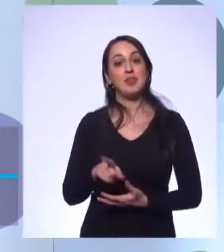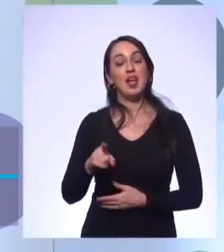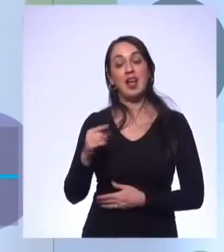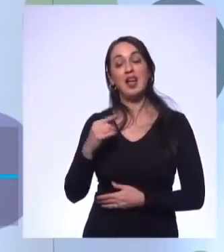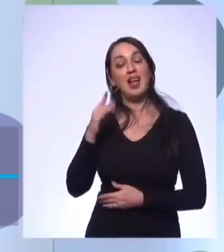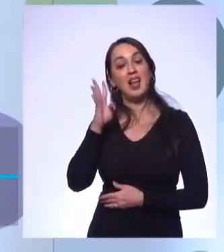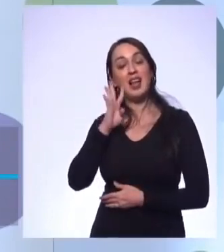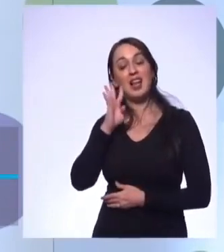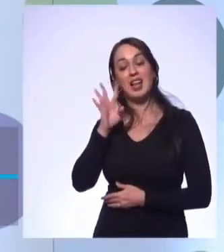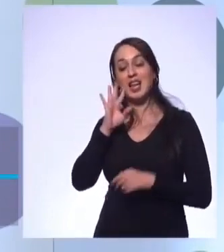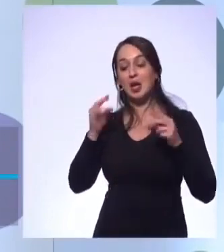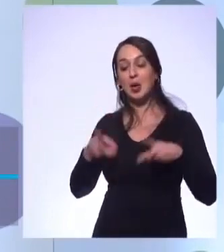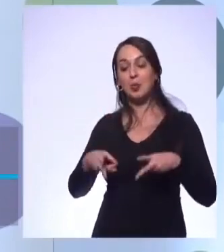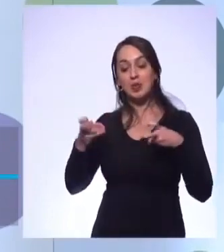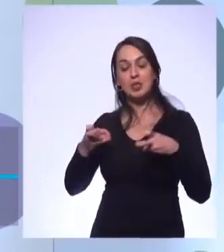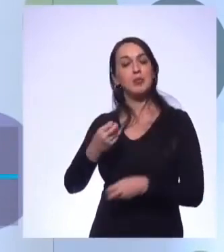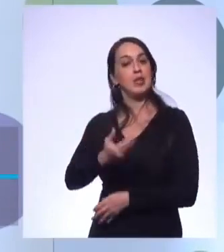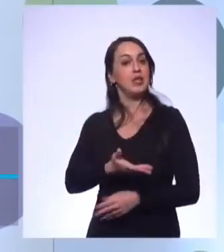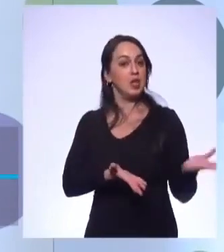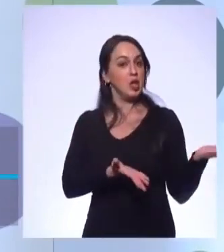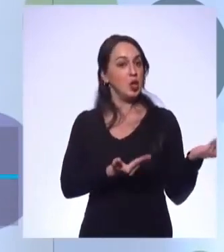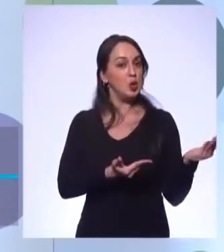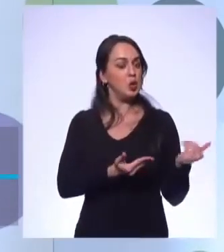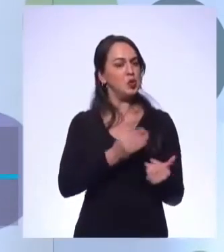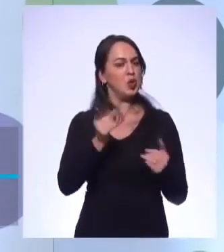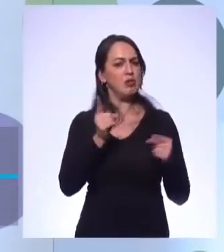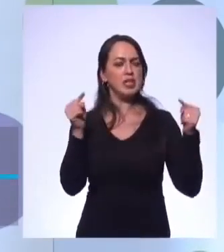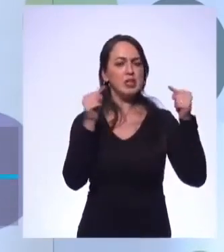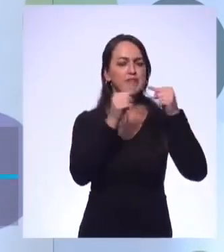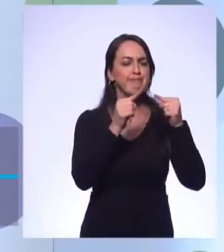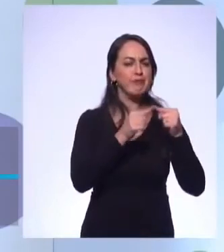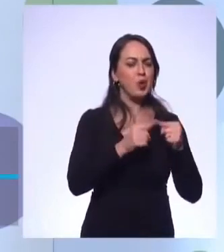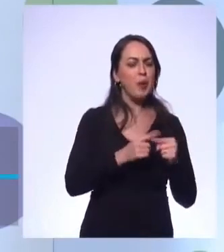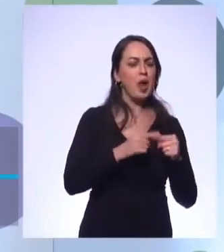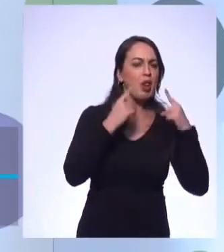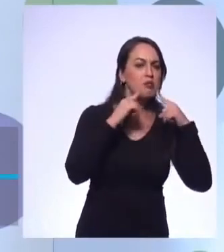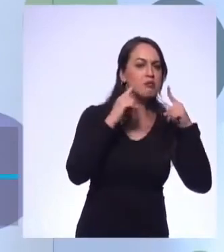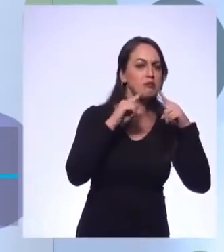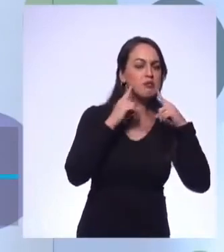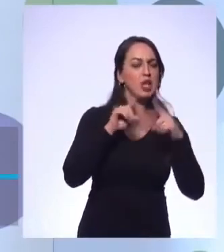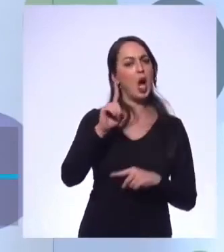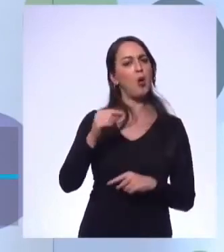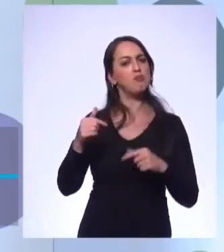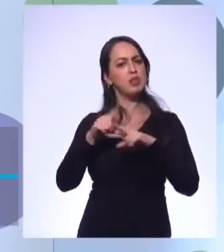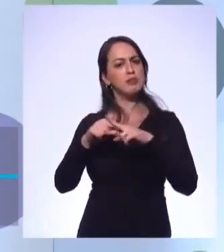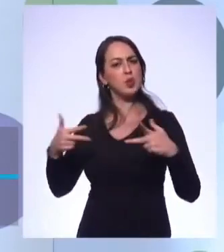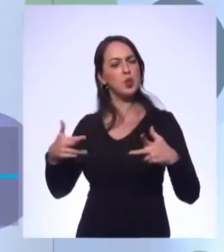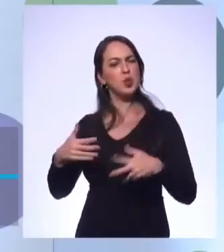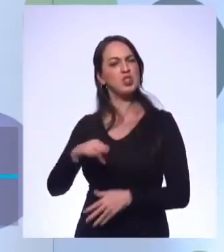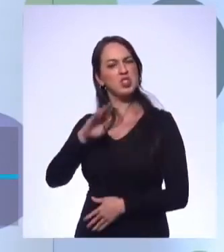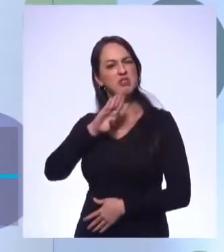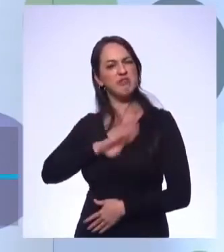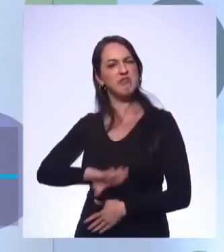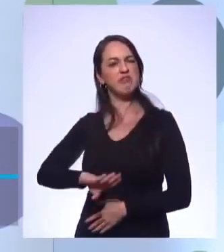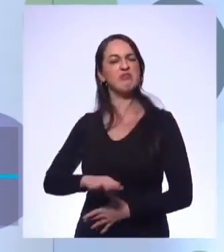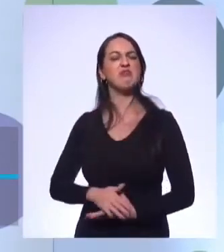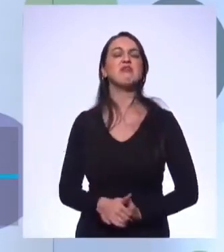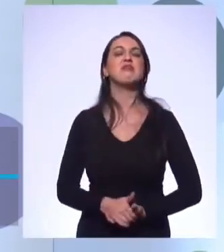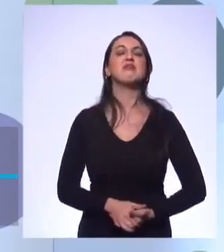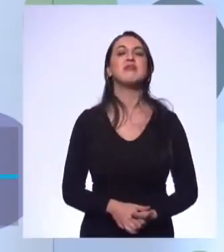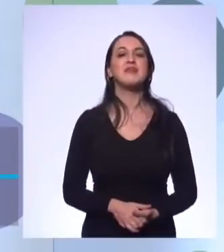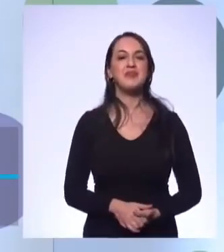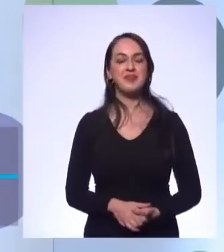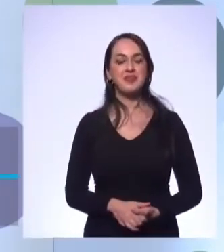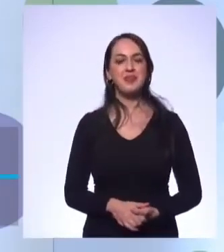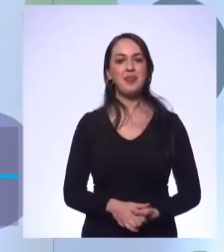não, gosto de viver a vida numa boa. Mas vocês estão cometendo sincericídios. A Milena reclama quando está com fome. Ah, sempre, todo dia.